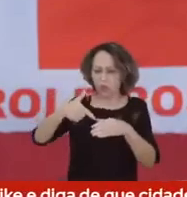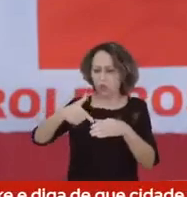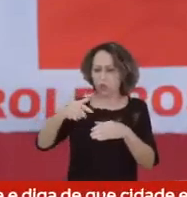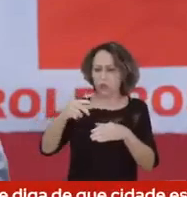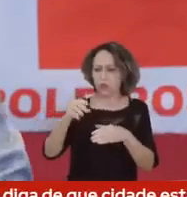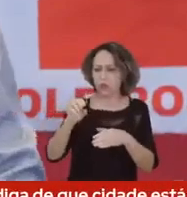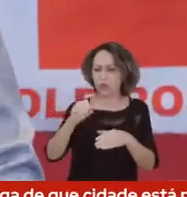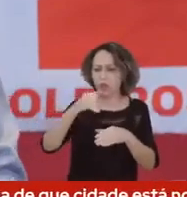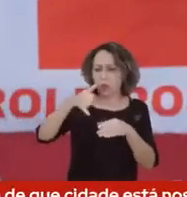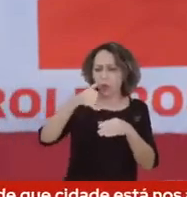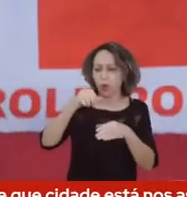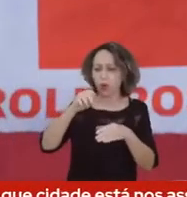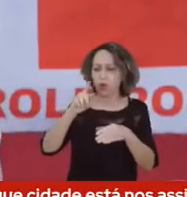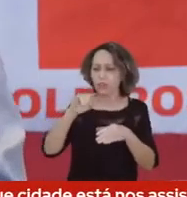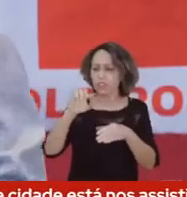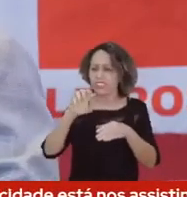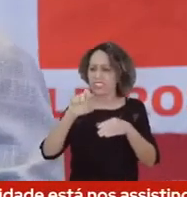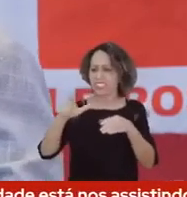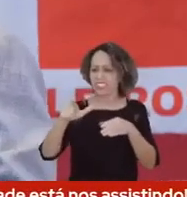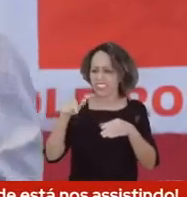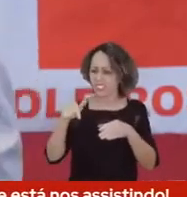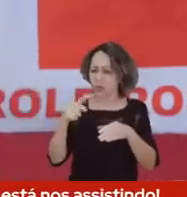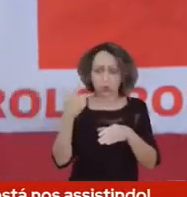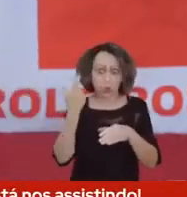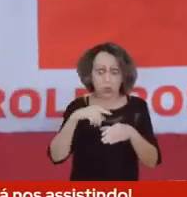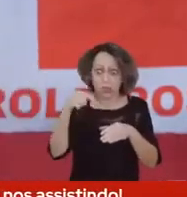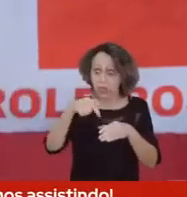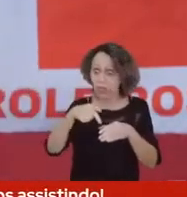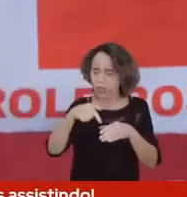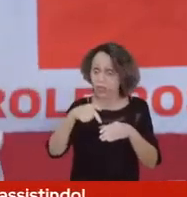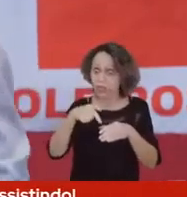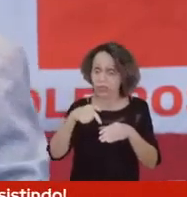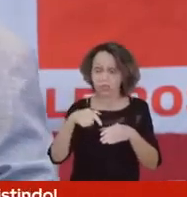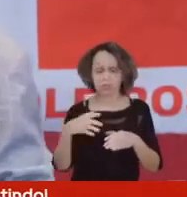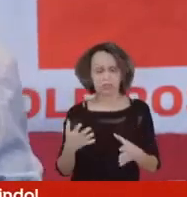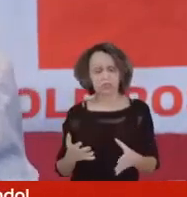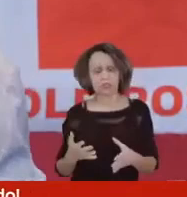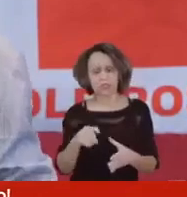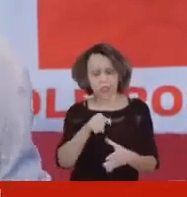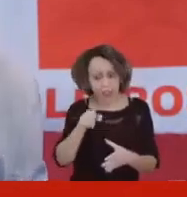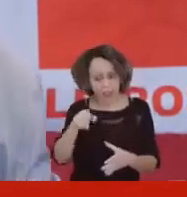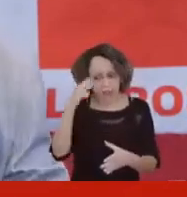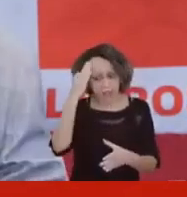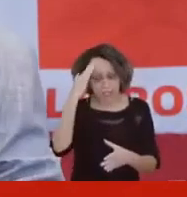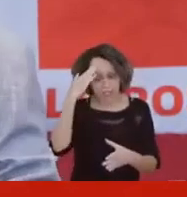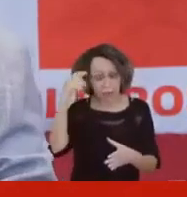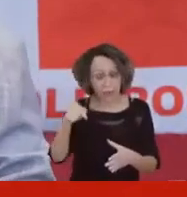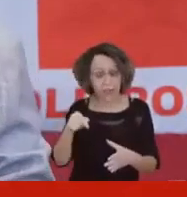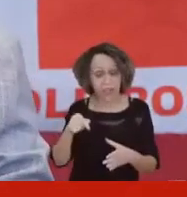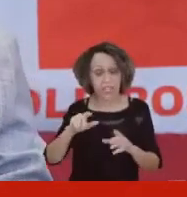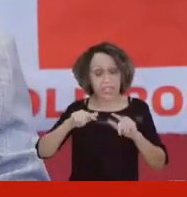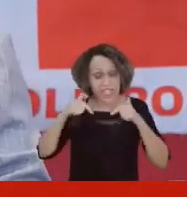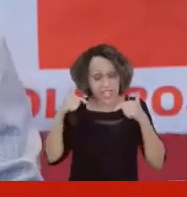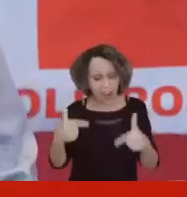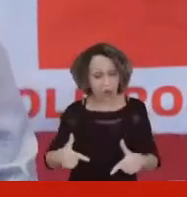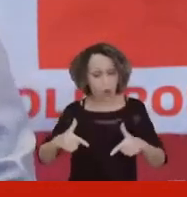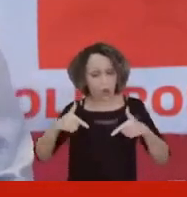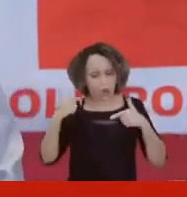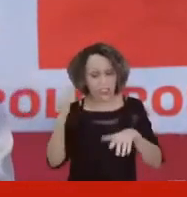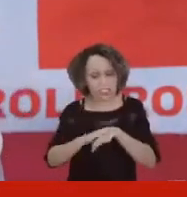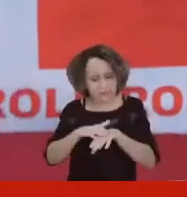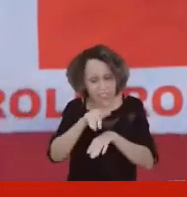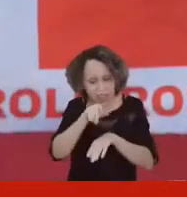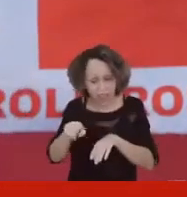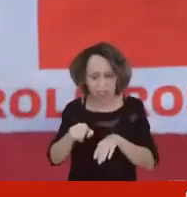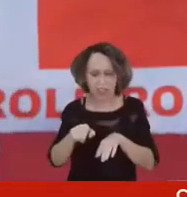Ou seja, não adianta ficar você assistindo um presidente jogar a culpa em quem não tem culpa. A culpa